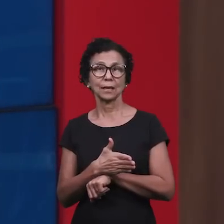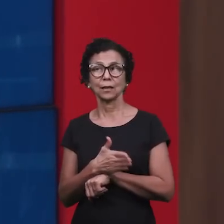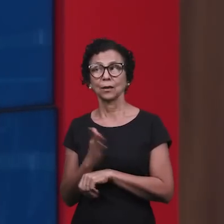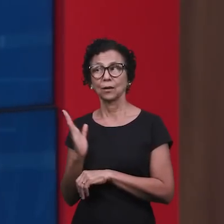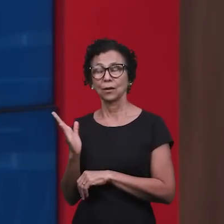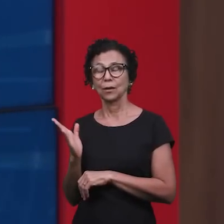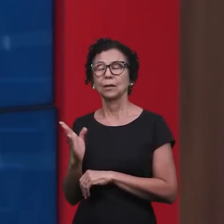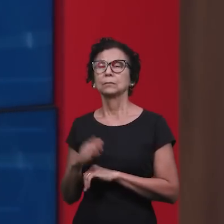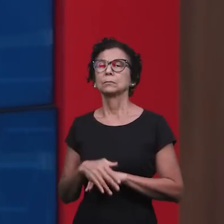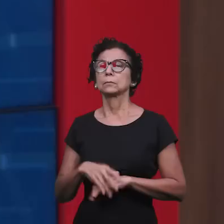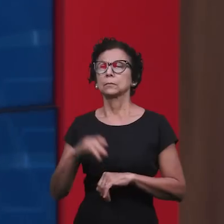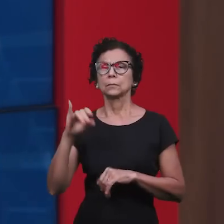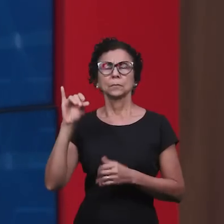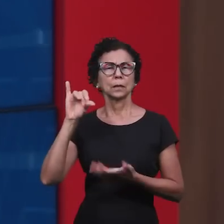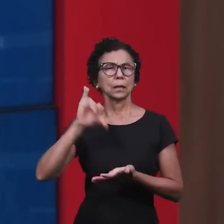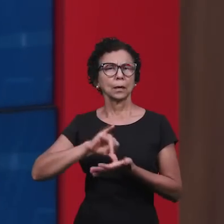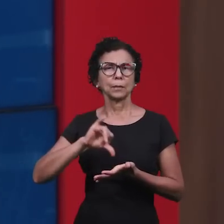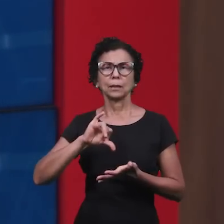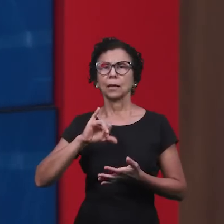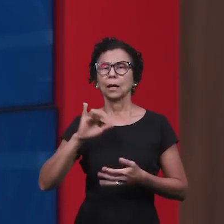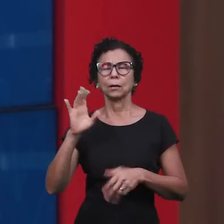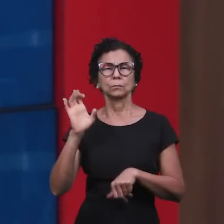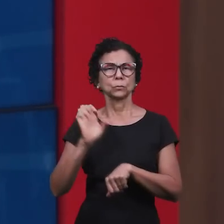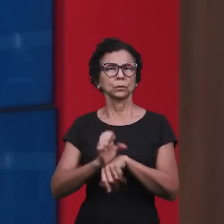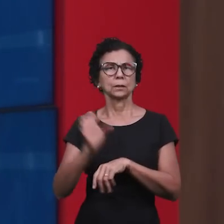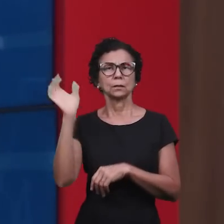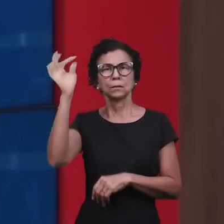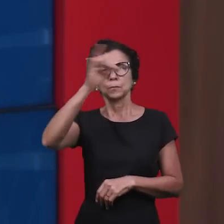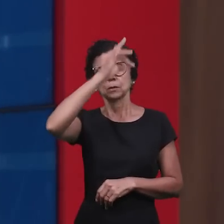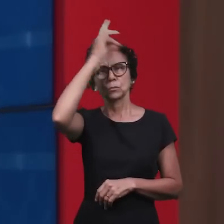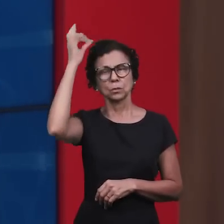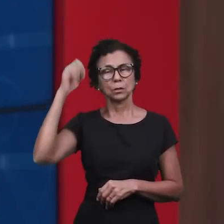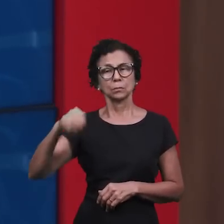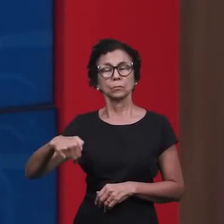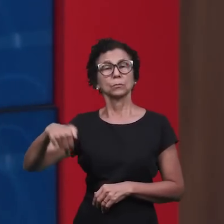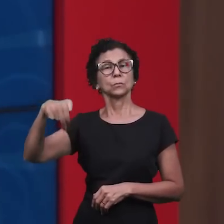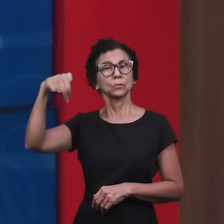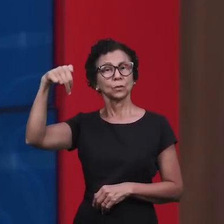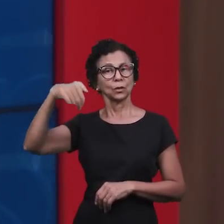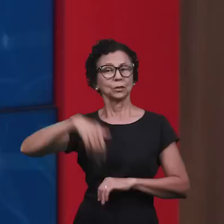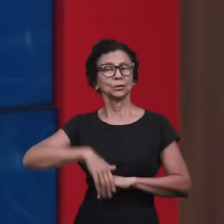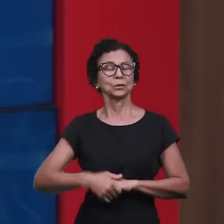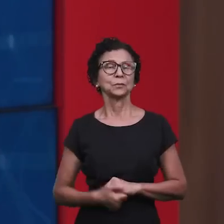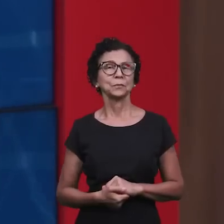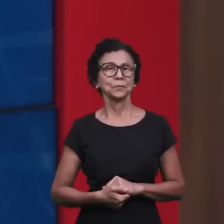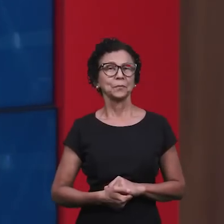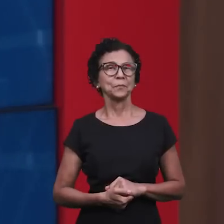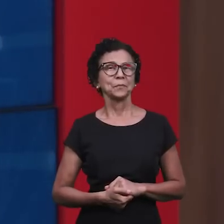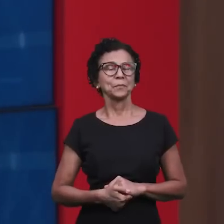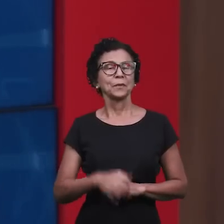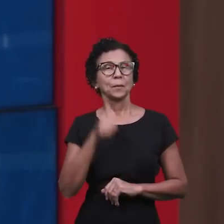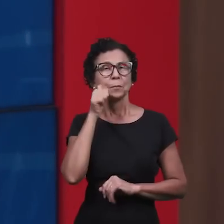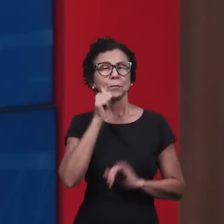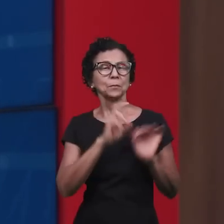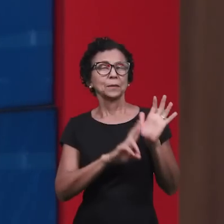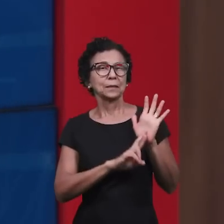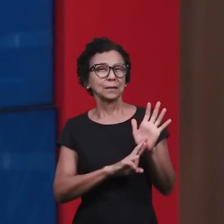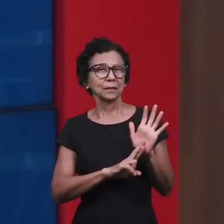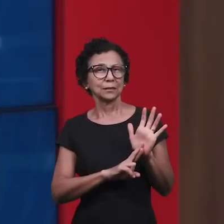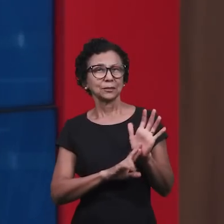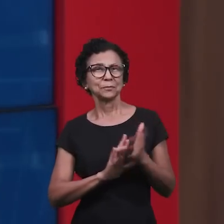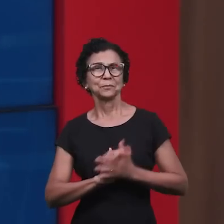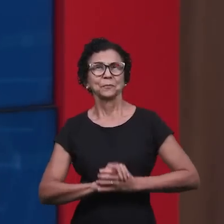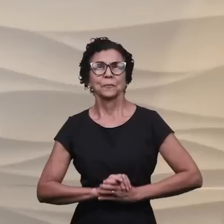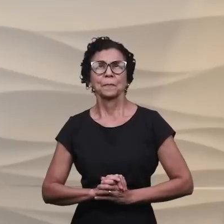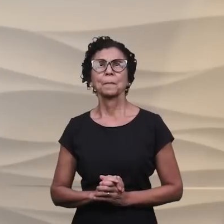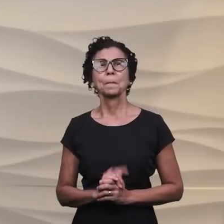aí, as notícias da capital do estado, Vitória, e ainda do norte do estado, na reportagem de Gabriele Porto. Gabriele, é com